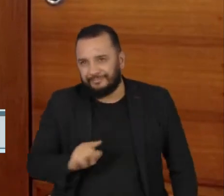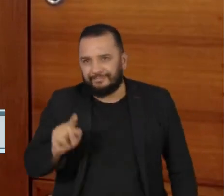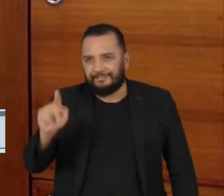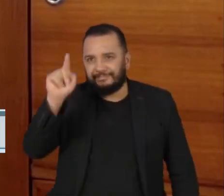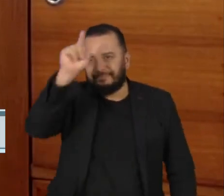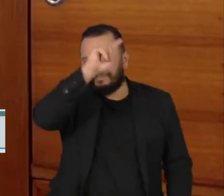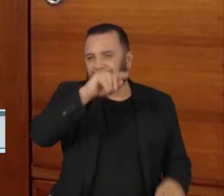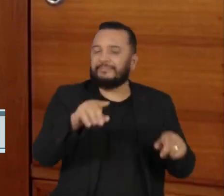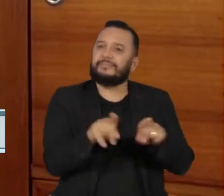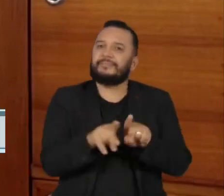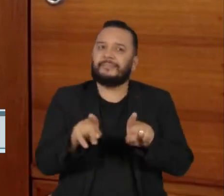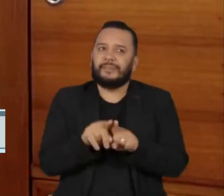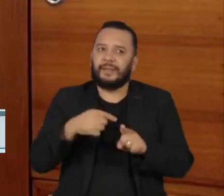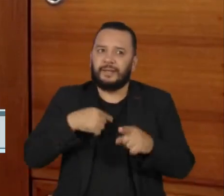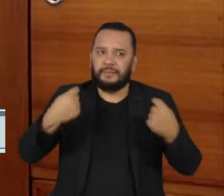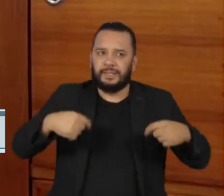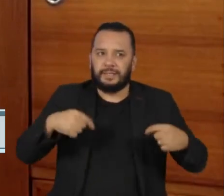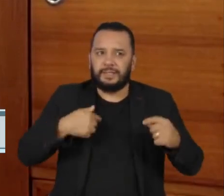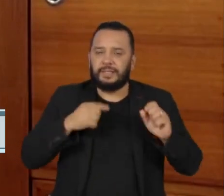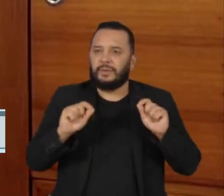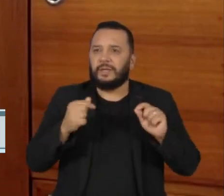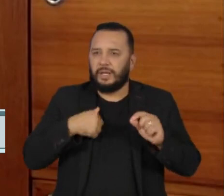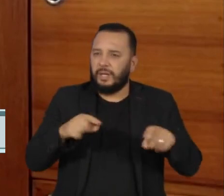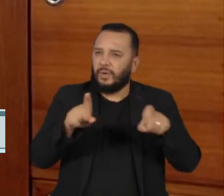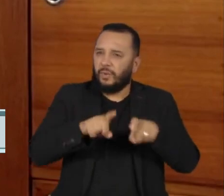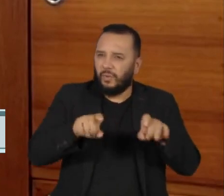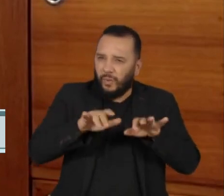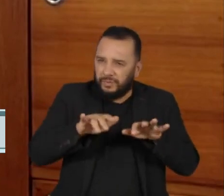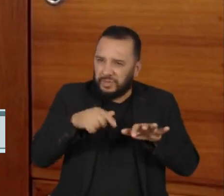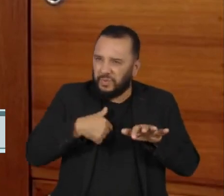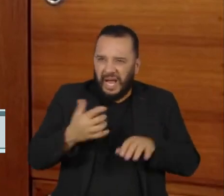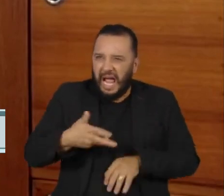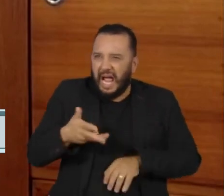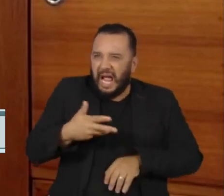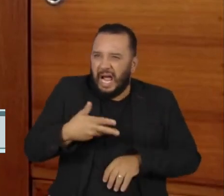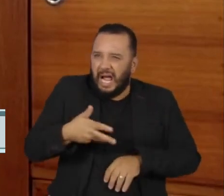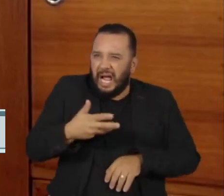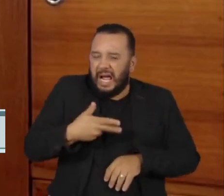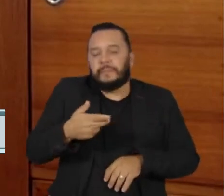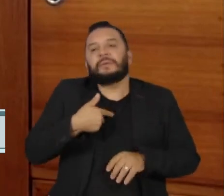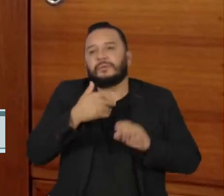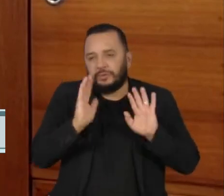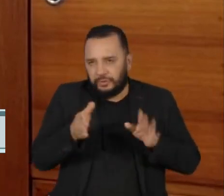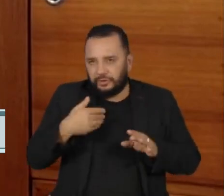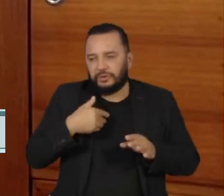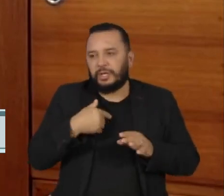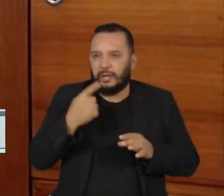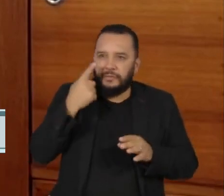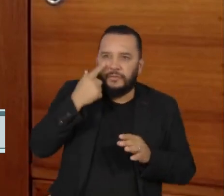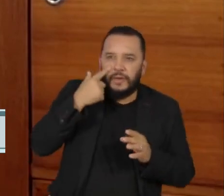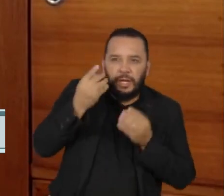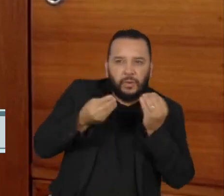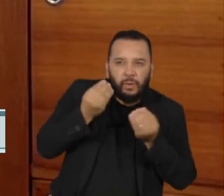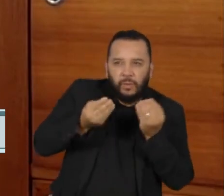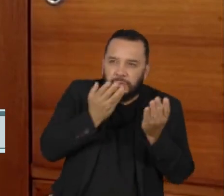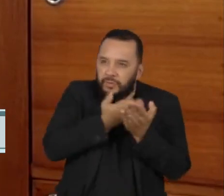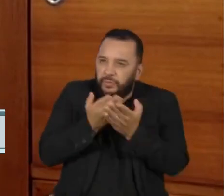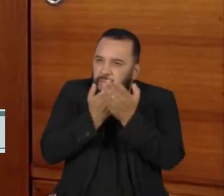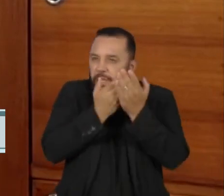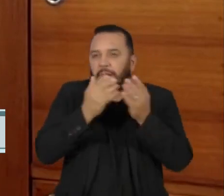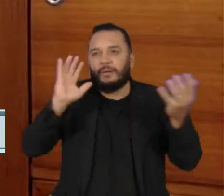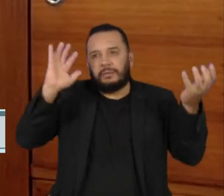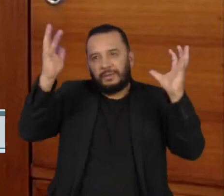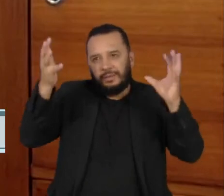da necessidade de uma infraestrutura computacional, de supercomputadores para simular e projetar o clima, isso